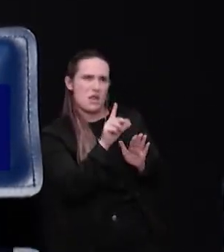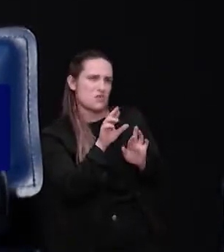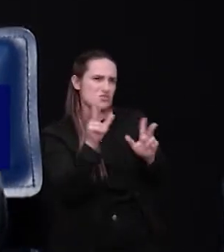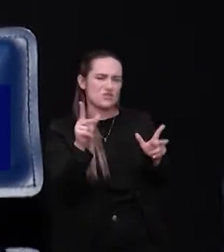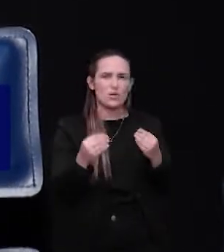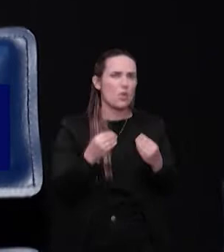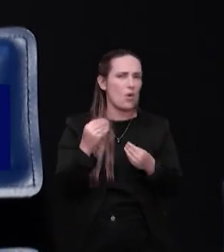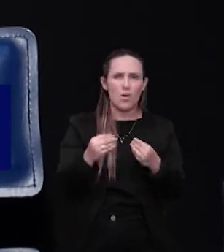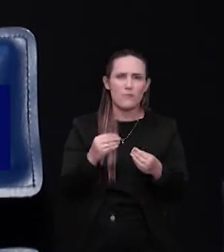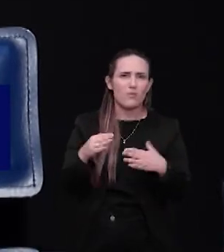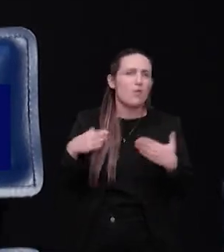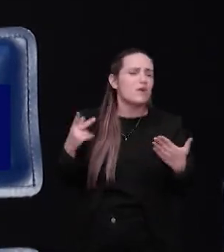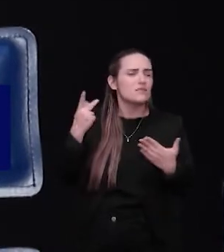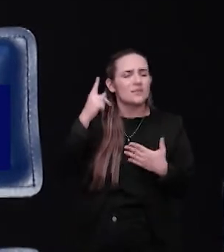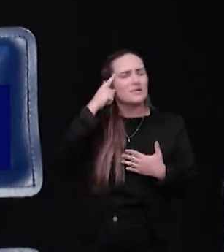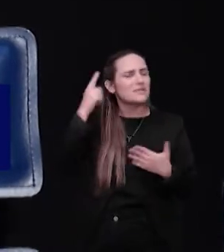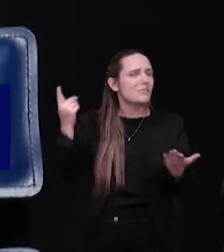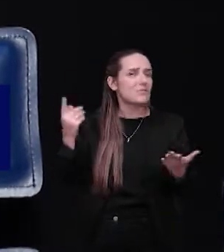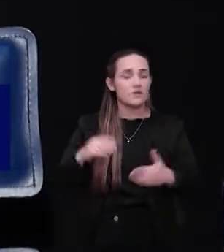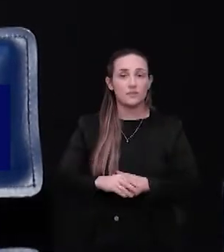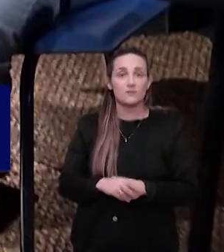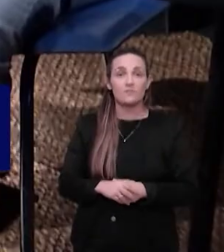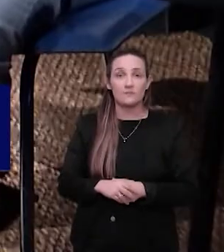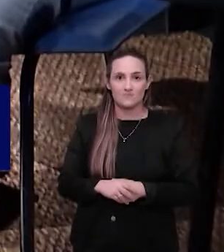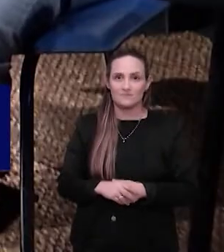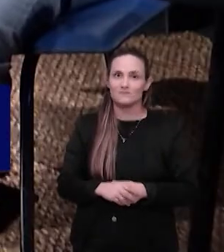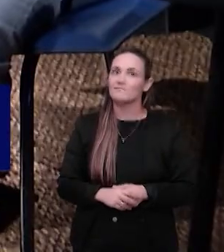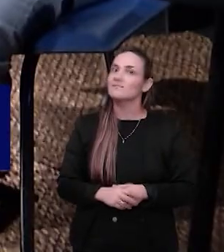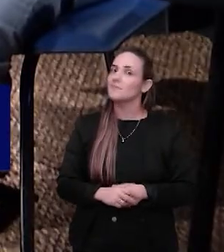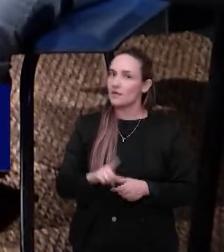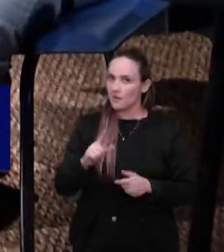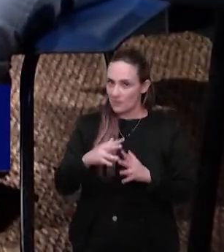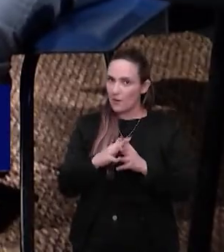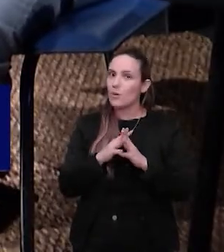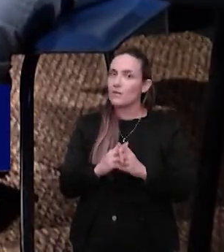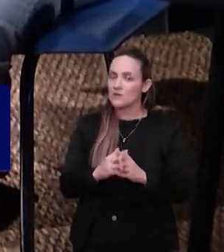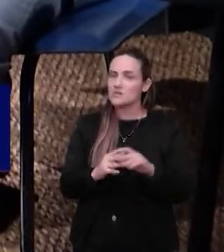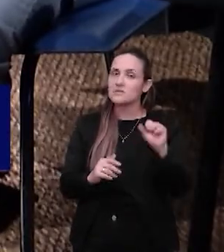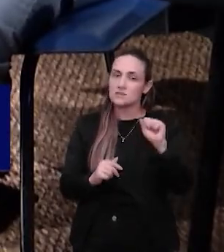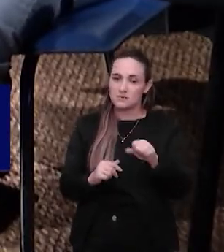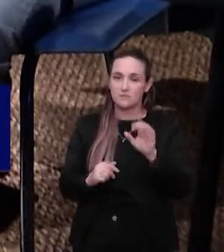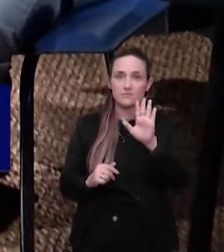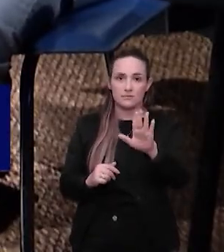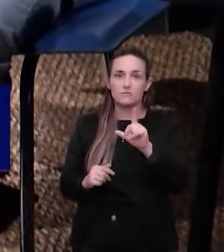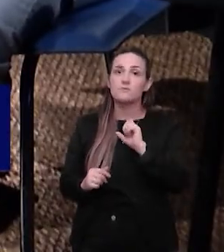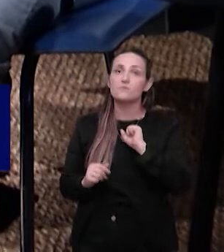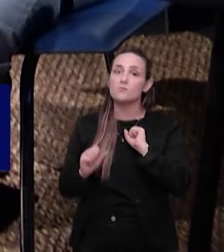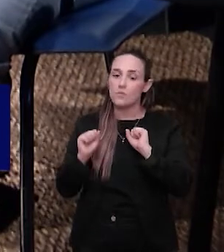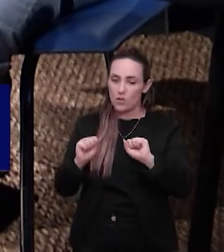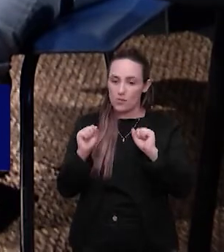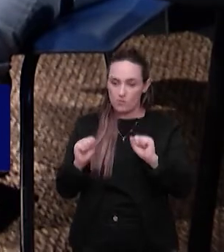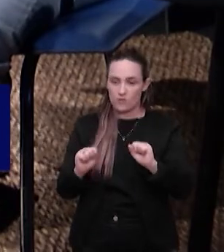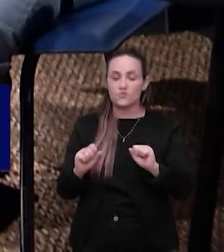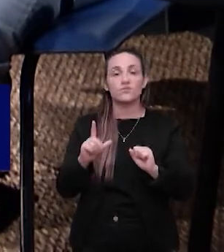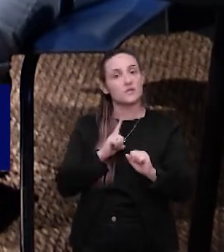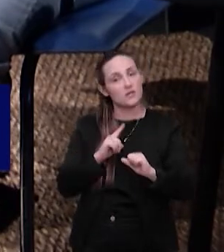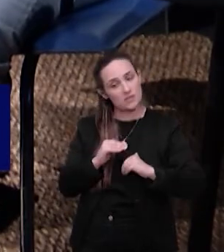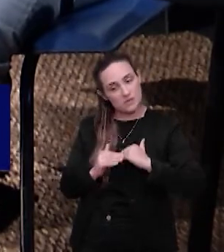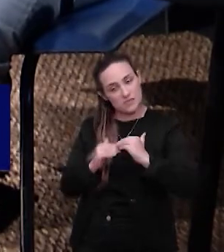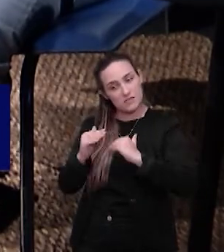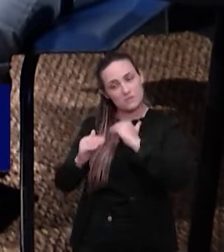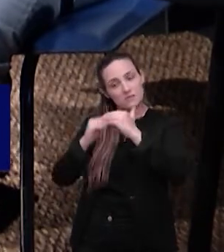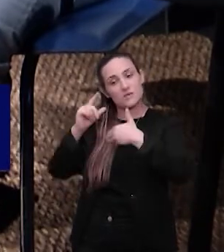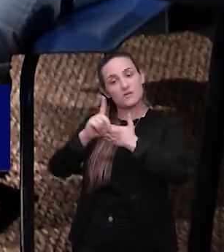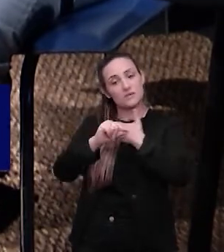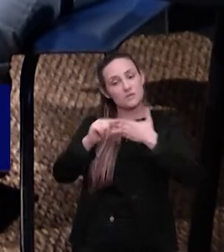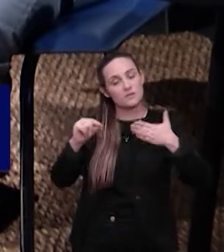enfim, você tem uma visão do taquari? Eu sei que é uma questão complexa, mas... acho que a questão é complexa, mas eu penso que, de fato, pode ter uma questão do próprio